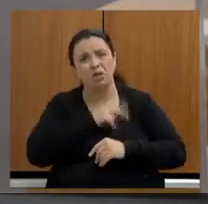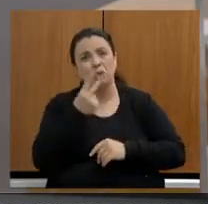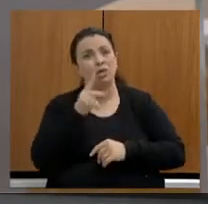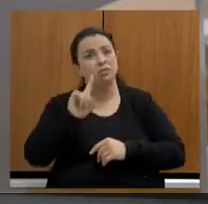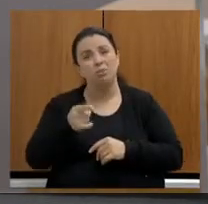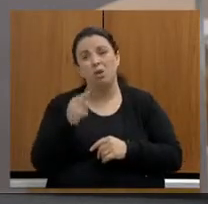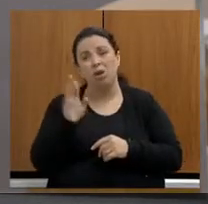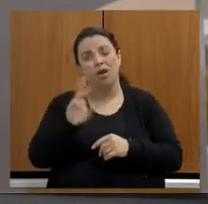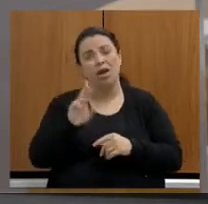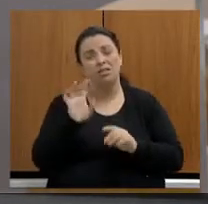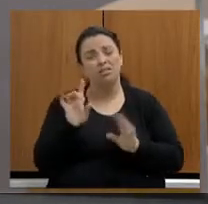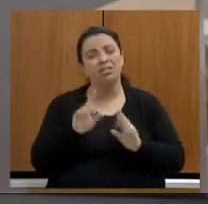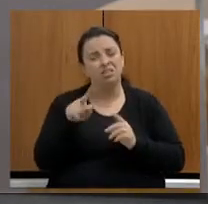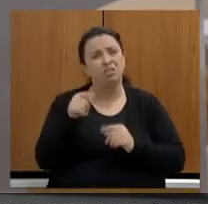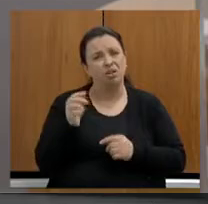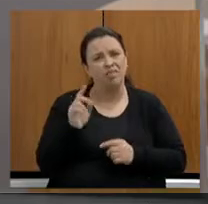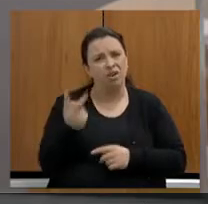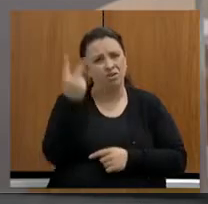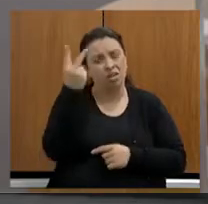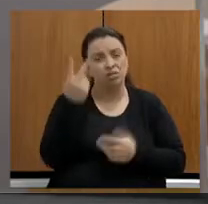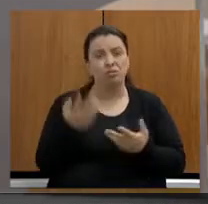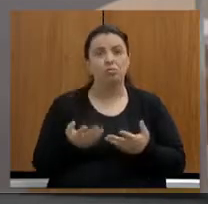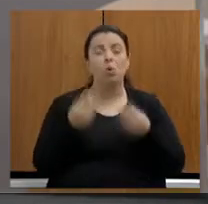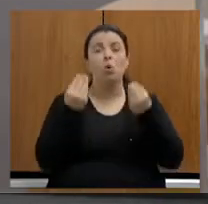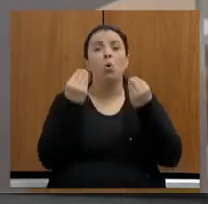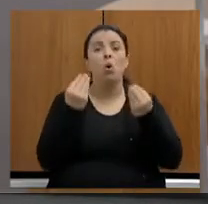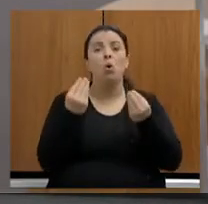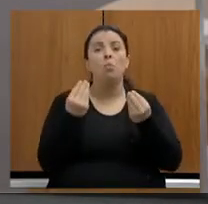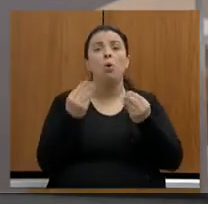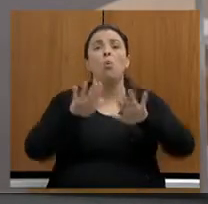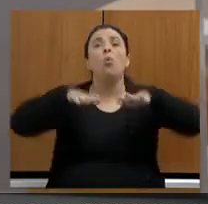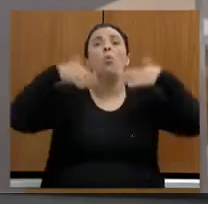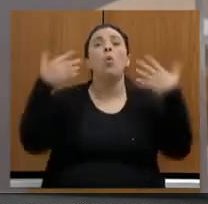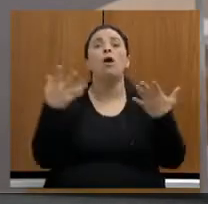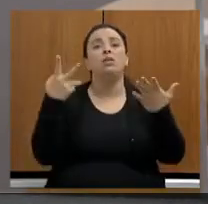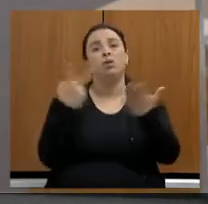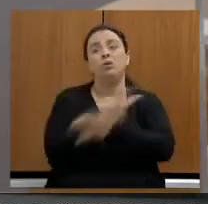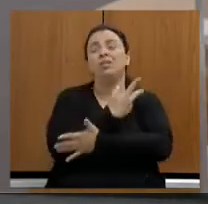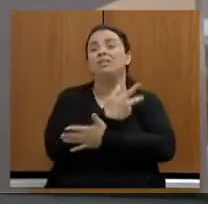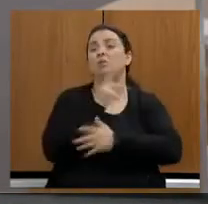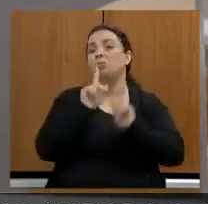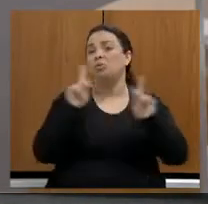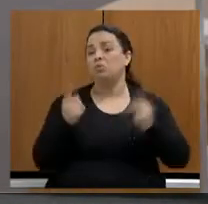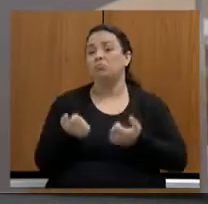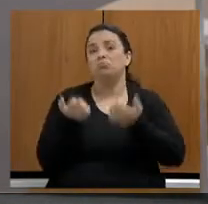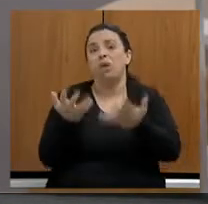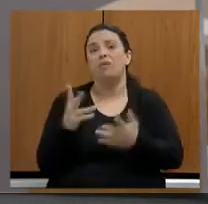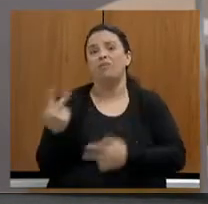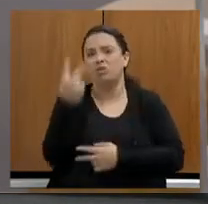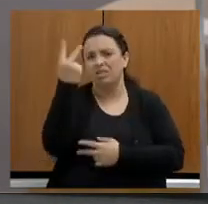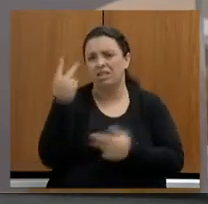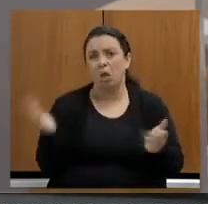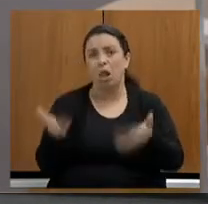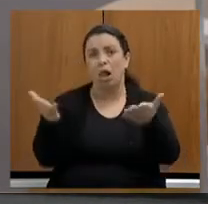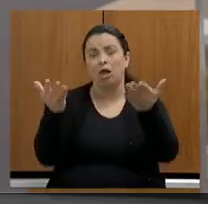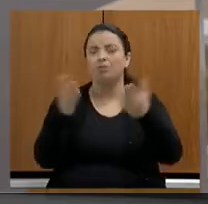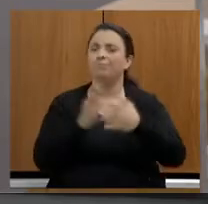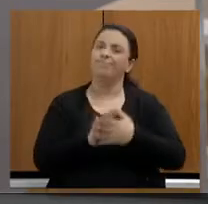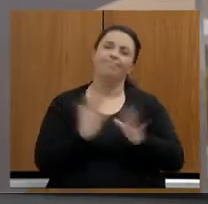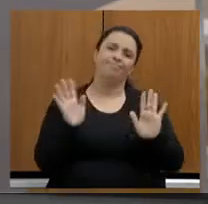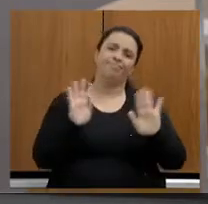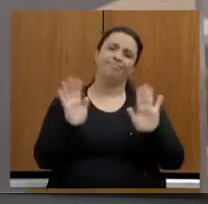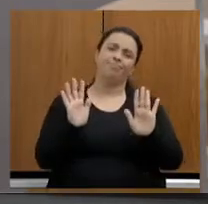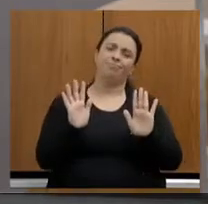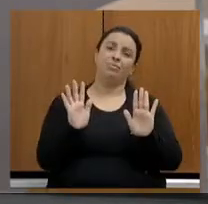aonde que um dia um professor foi valor e se todas as profissões que existem esse país aqui se deve ao professor você pode fazer uma